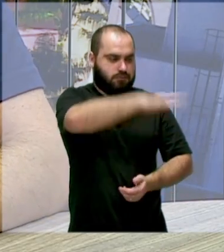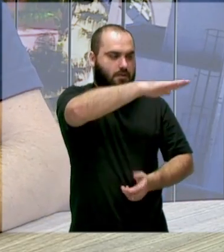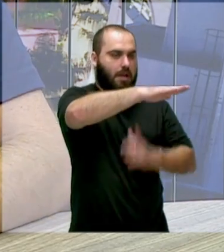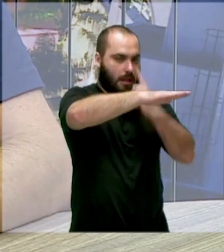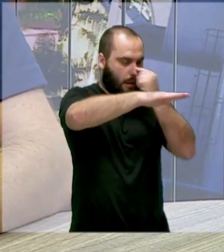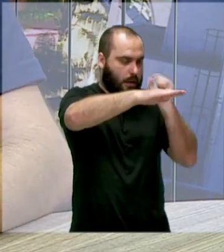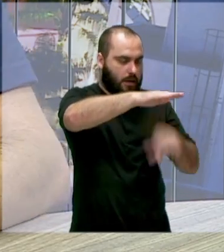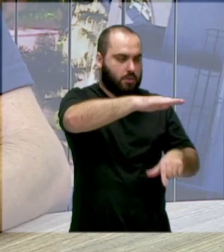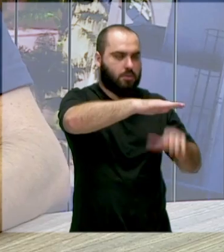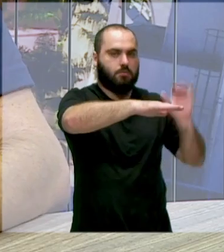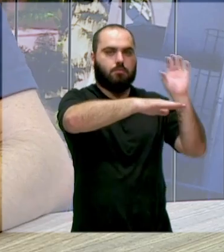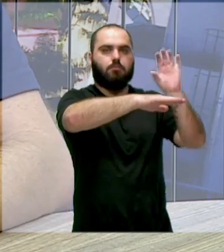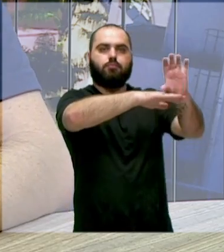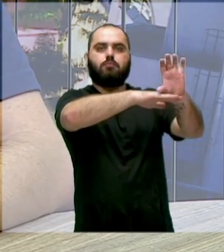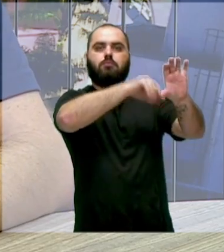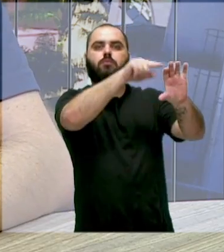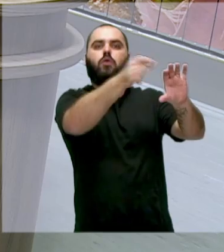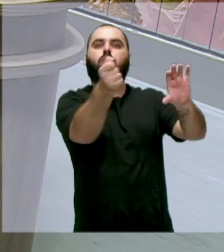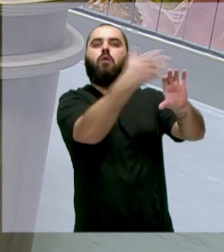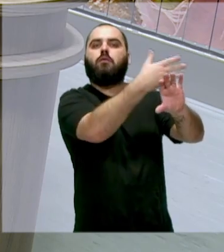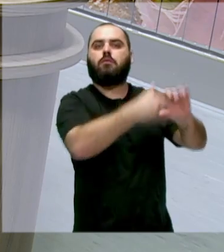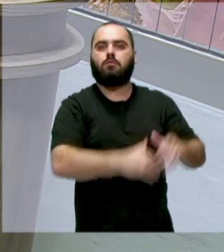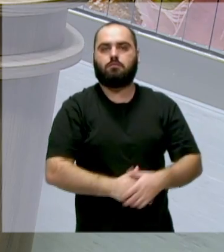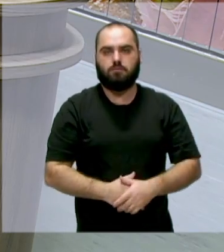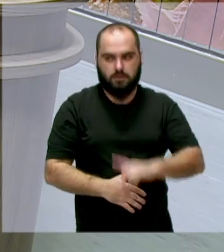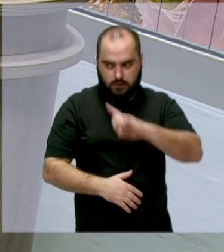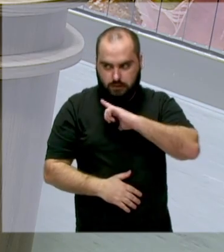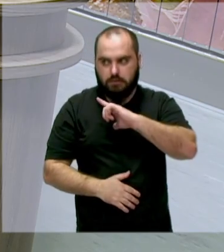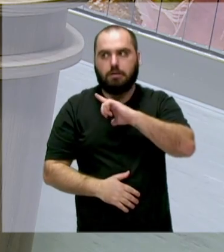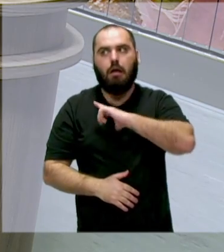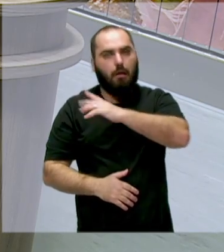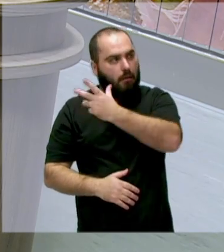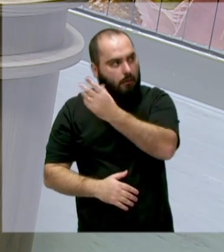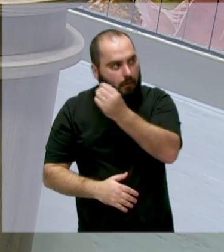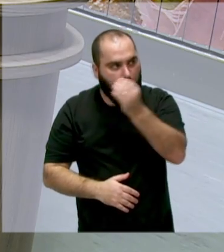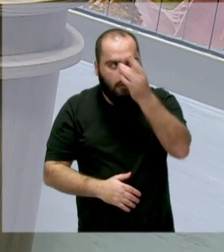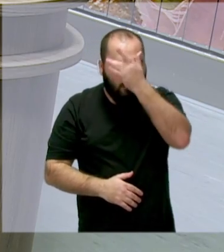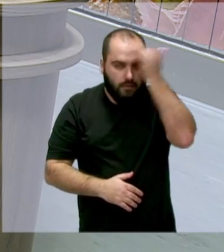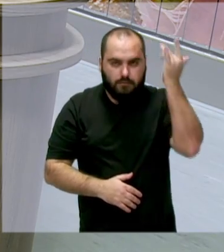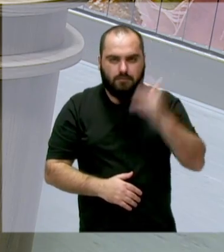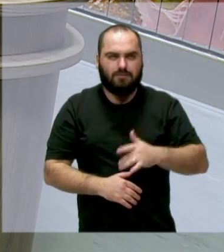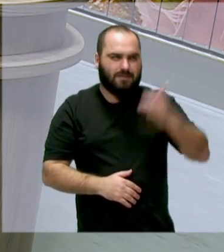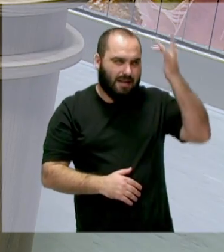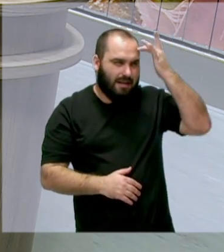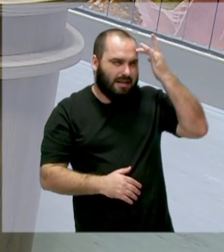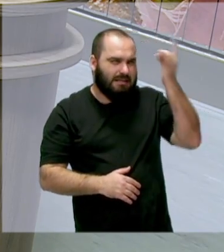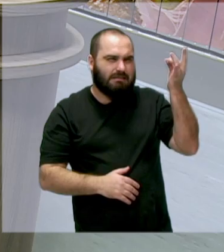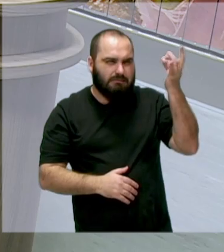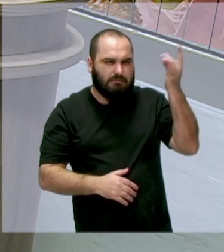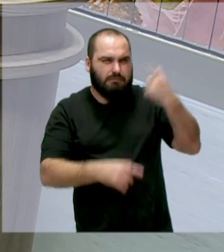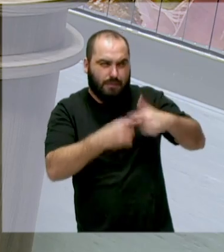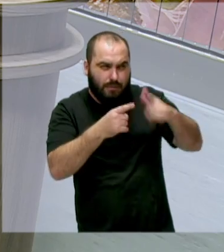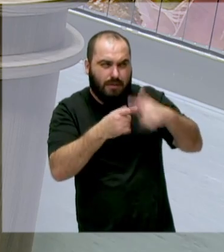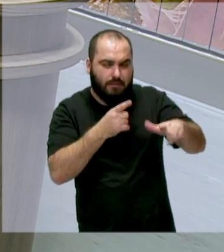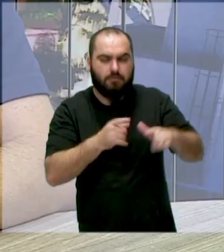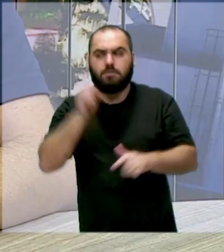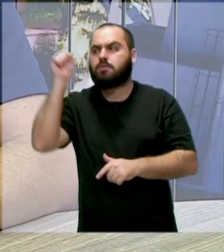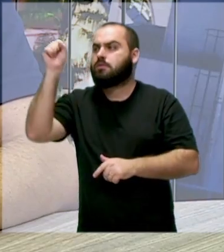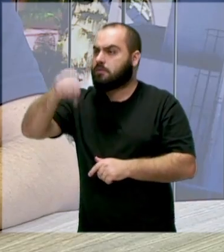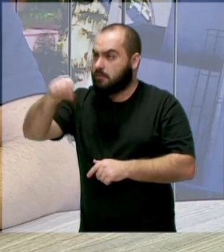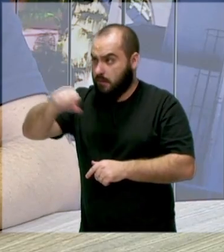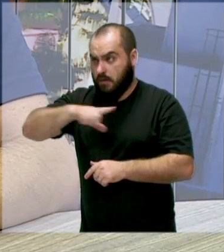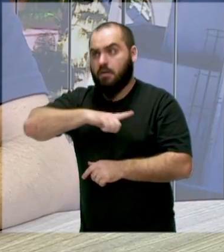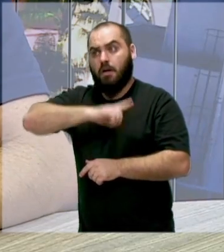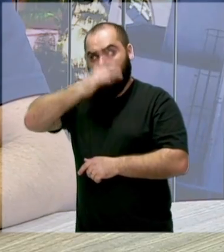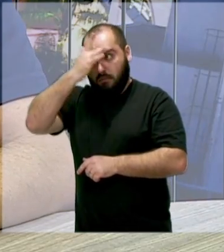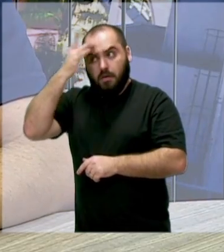Assim, tem muita pessoa, mas isso tem aqui? Tem bastante. E tem pessoas... Isso é um distúrbio, né? É um distúrbio. E tem pessoas com formação